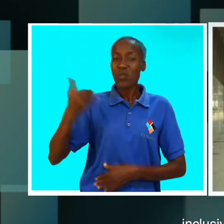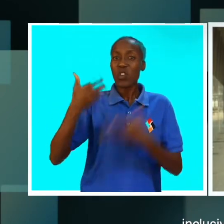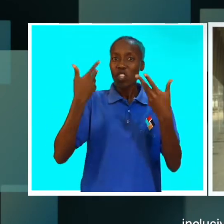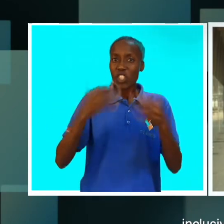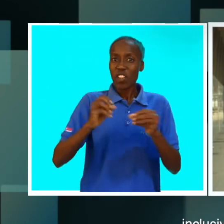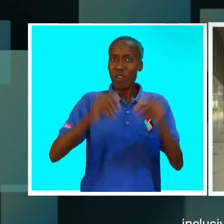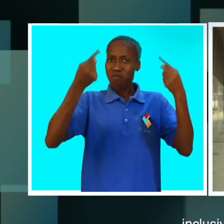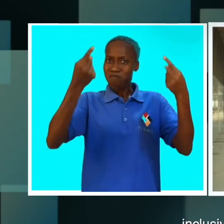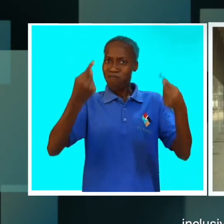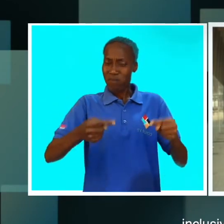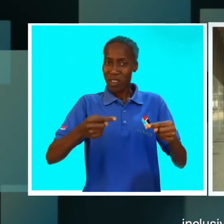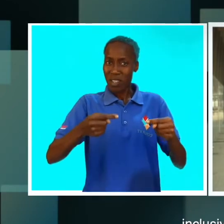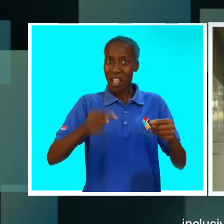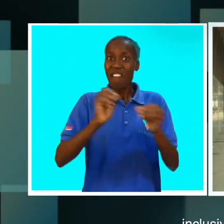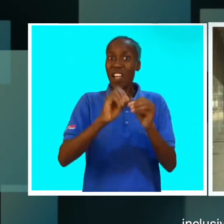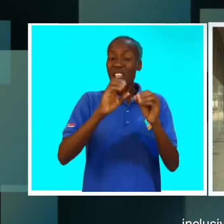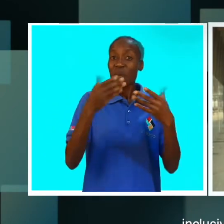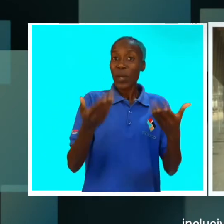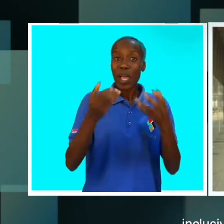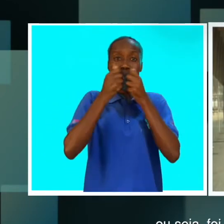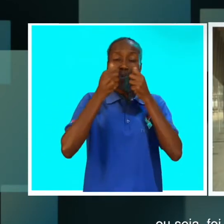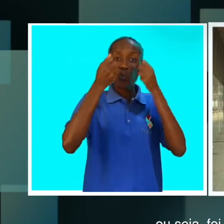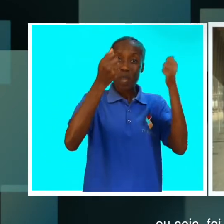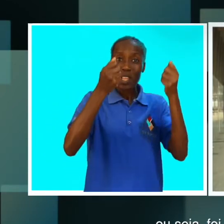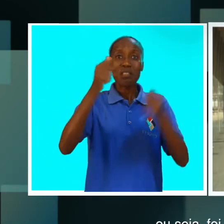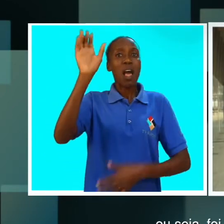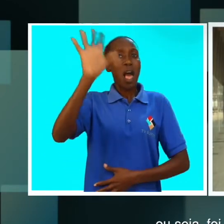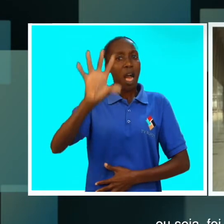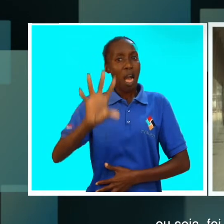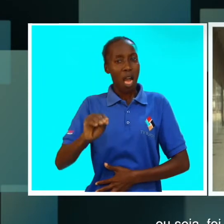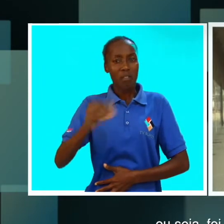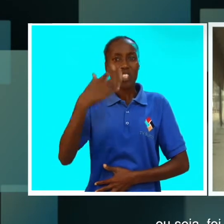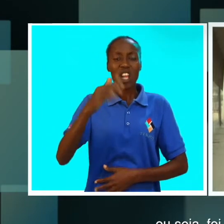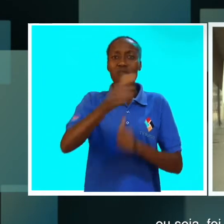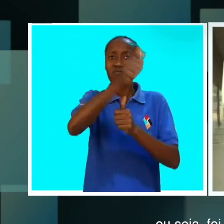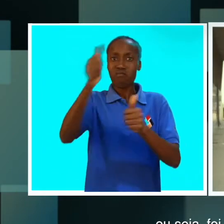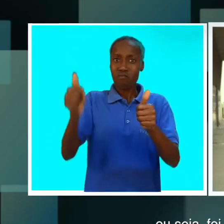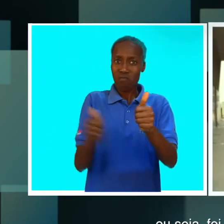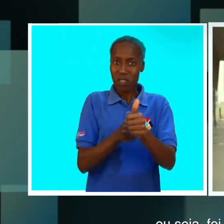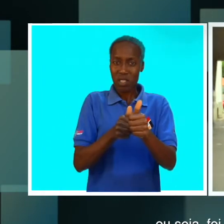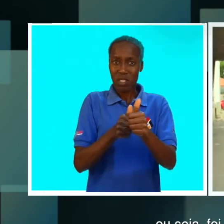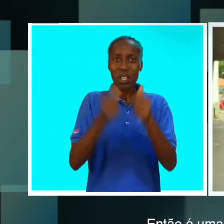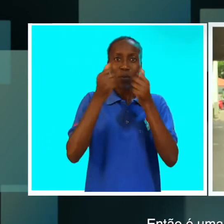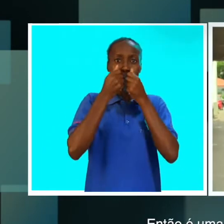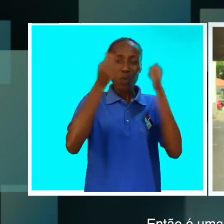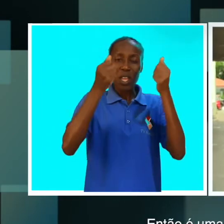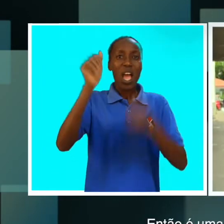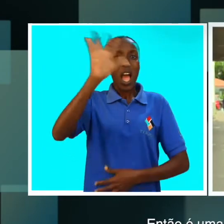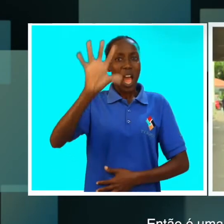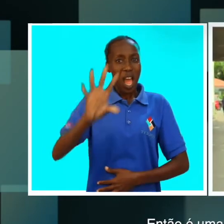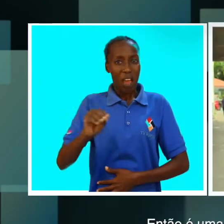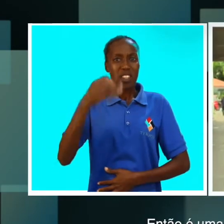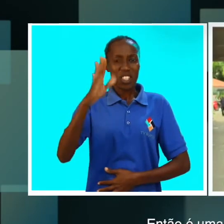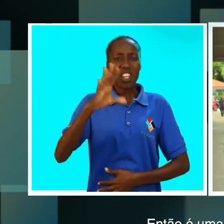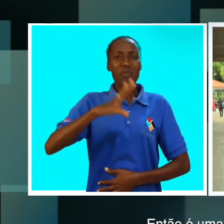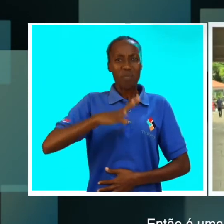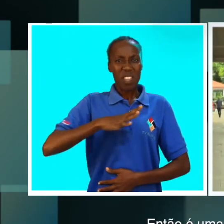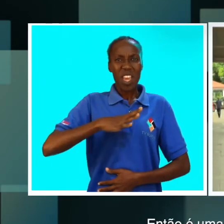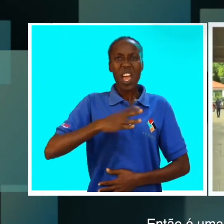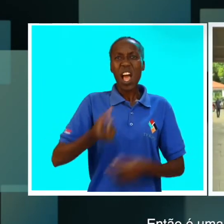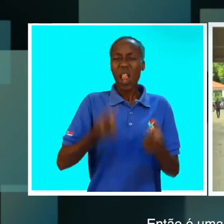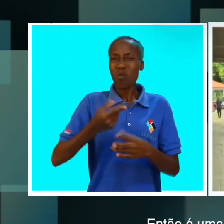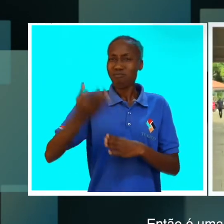finalista vencida da Taça CAF, ou seja, já foi vice-campeã da Taça CAF. Então, é uma equipe que já tem